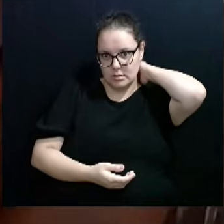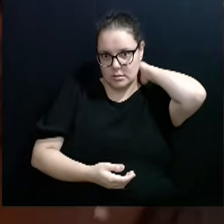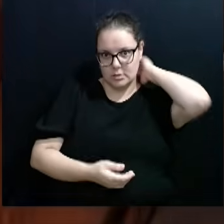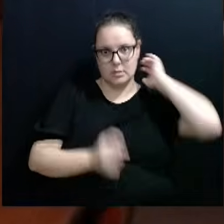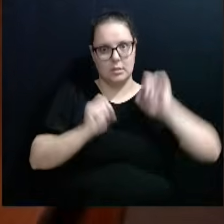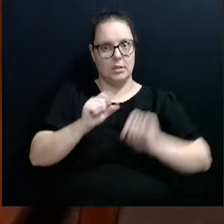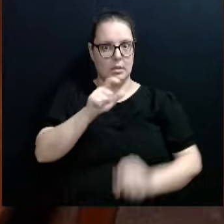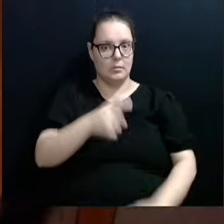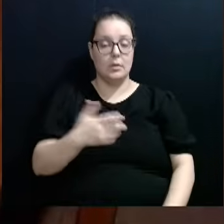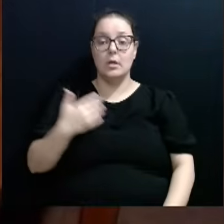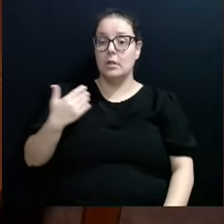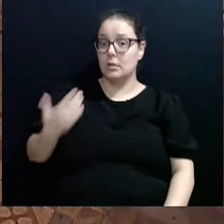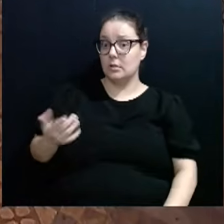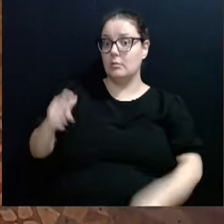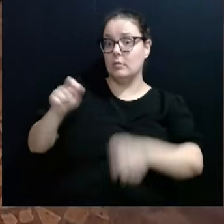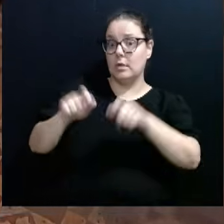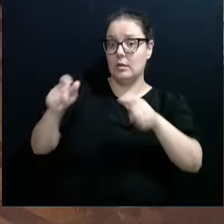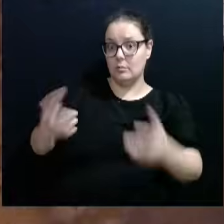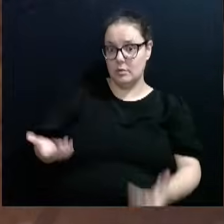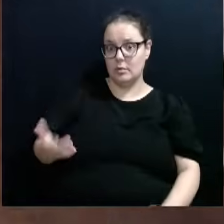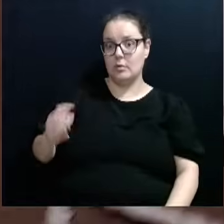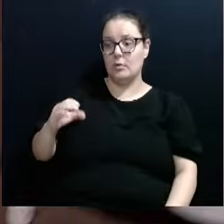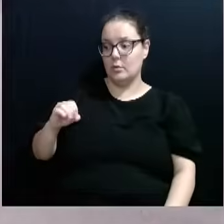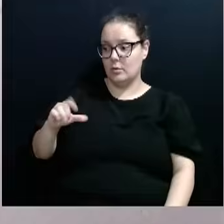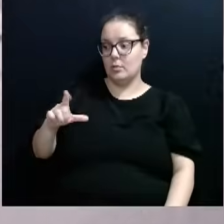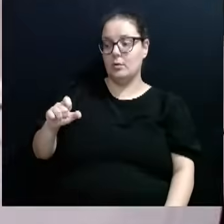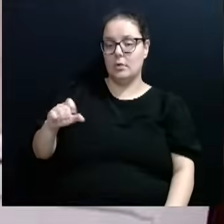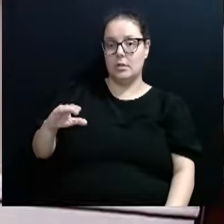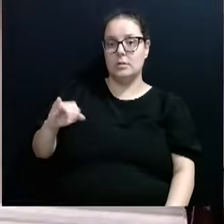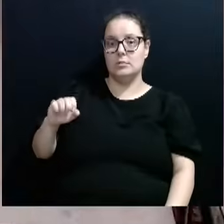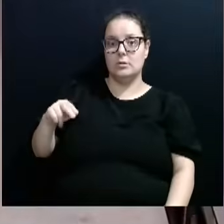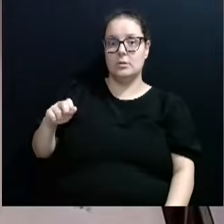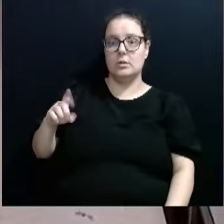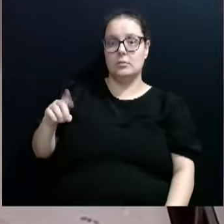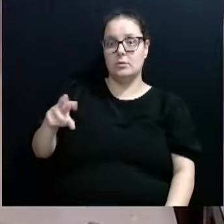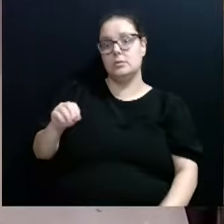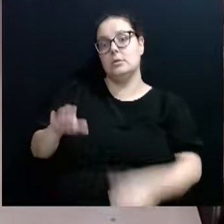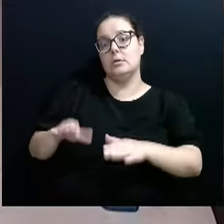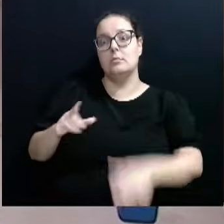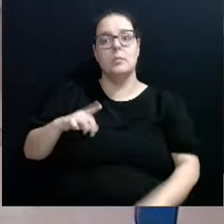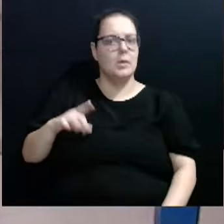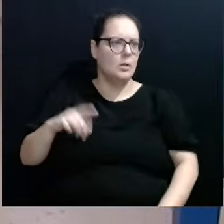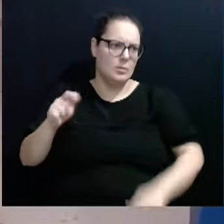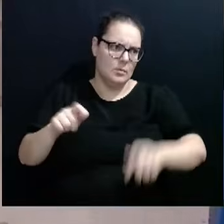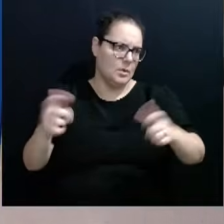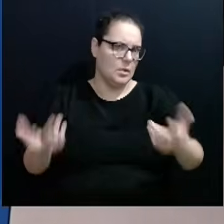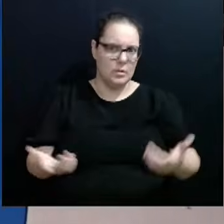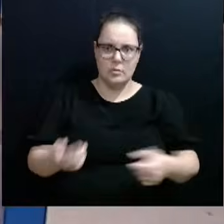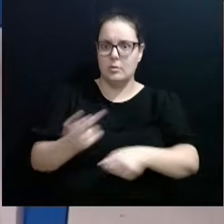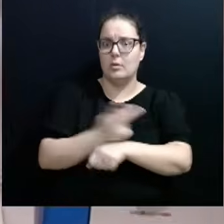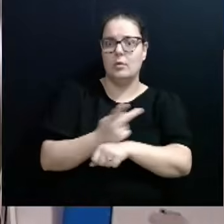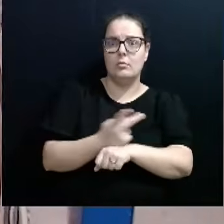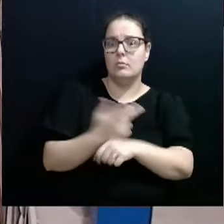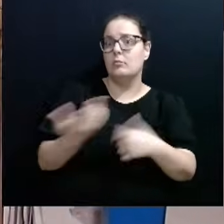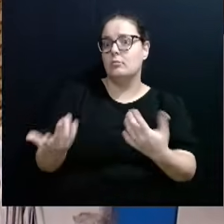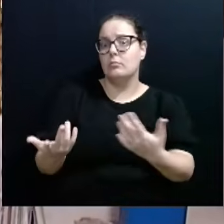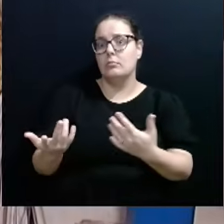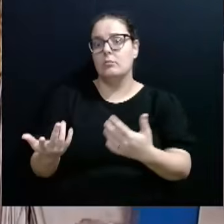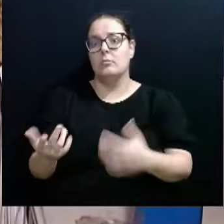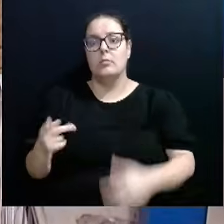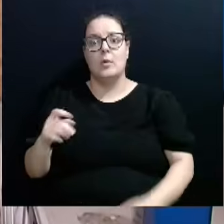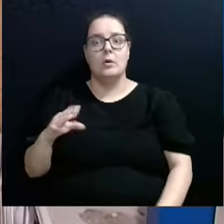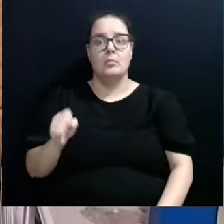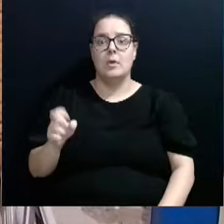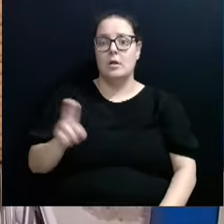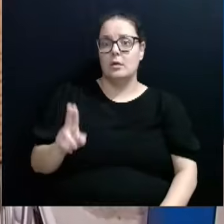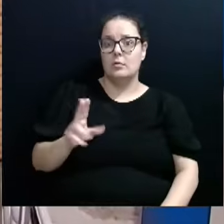essas pessoas são colecionadores às vezes, mas tem pessoas normais também que está procurando uma peça usada, acaba olhando